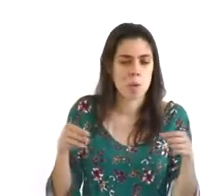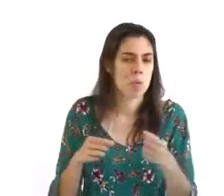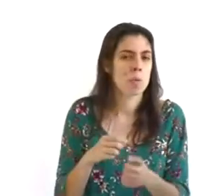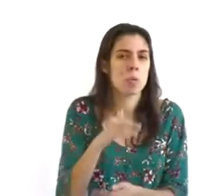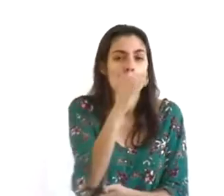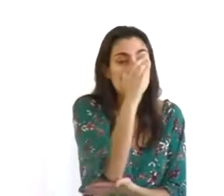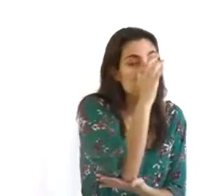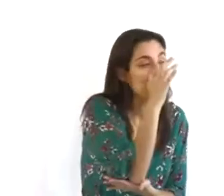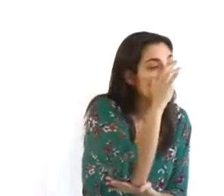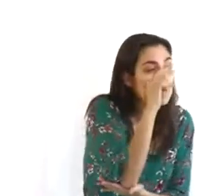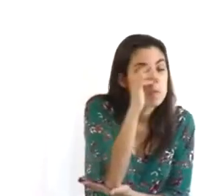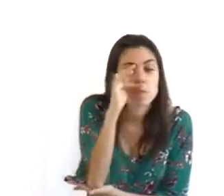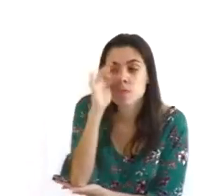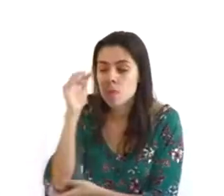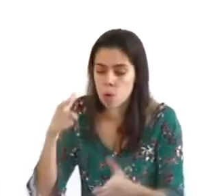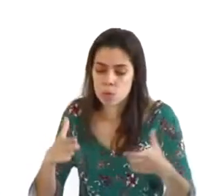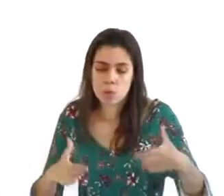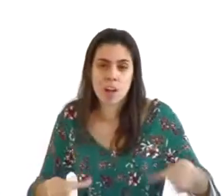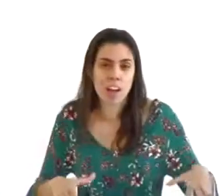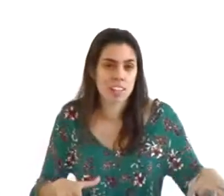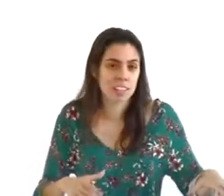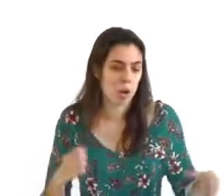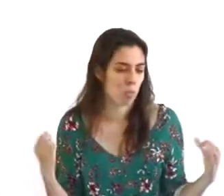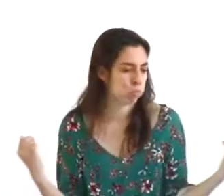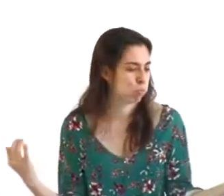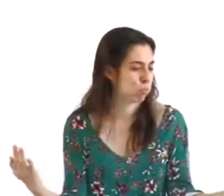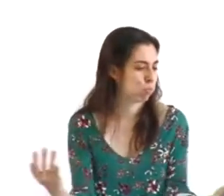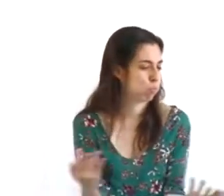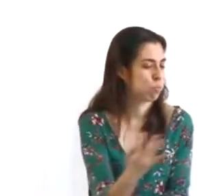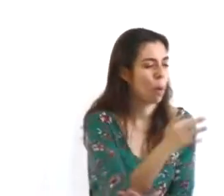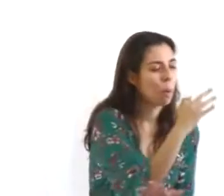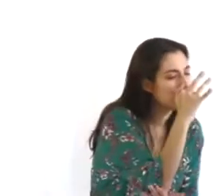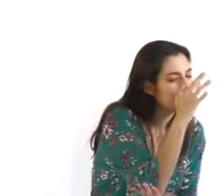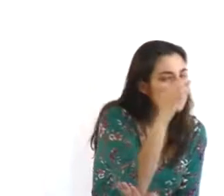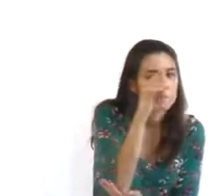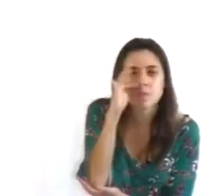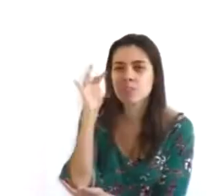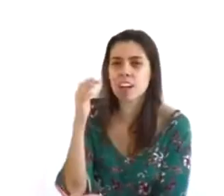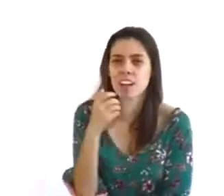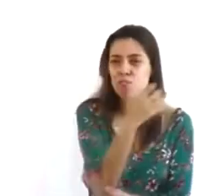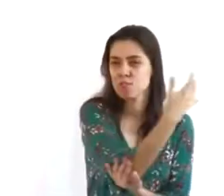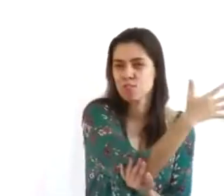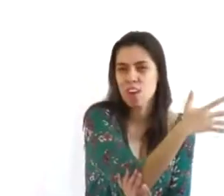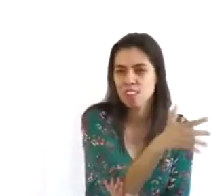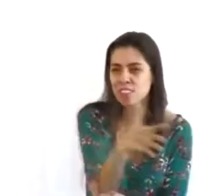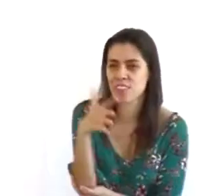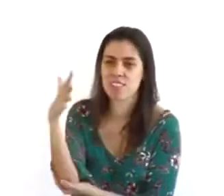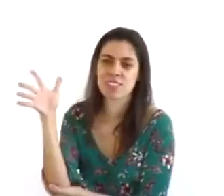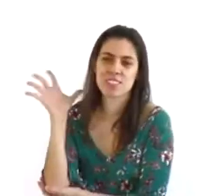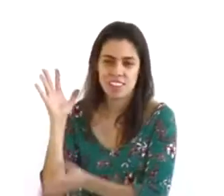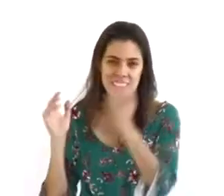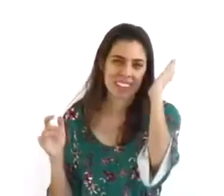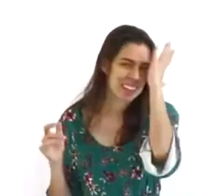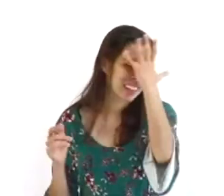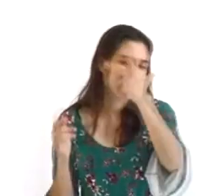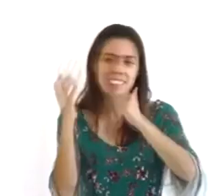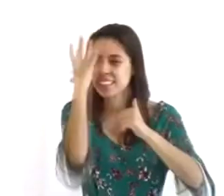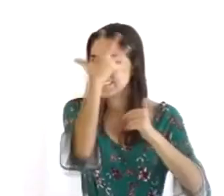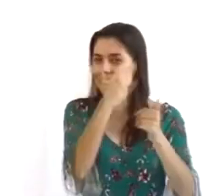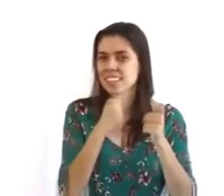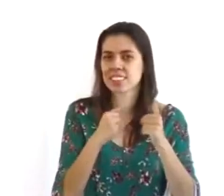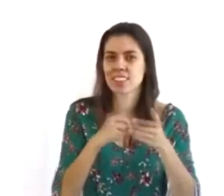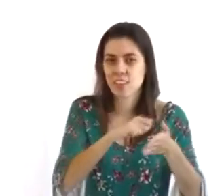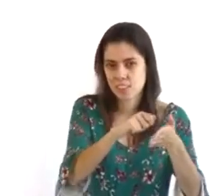jardim, louvando a Deus, porque a sua misericórdia dura para sempre. Combinado, crianças? E